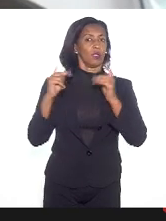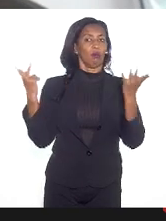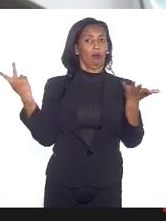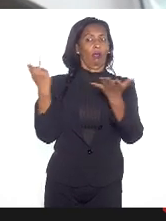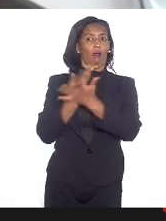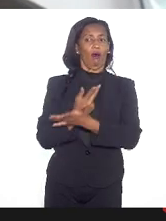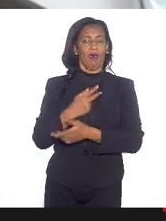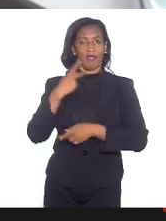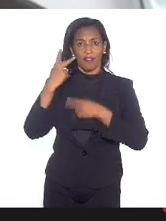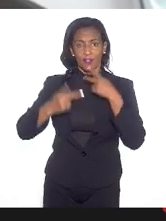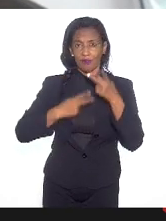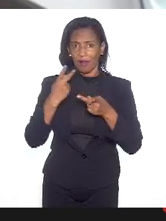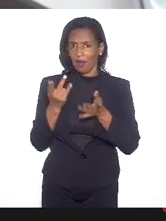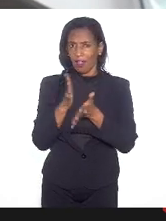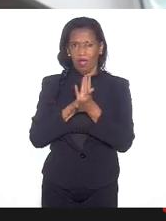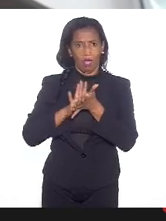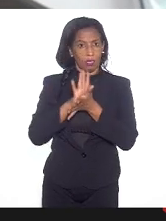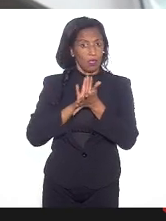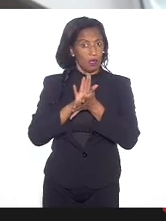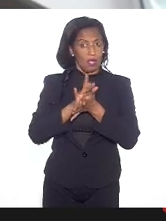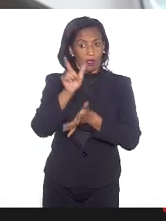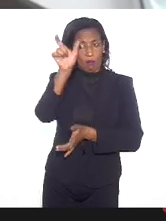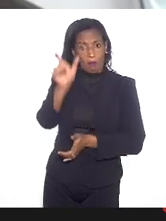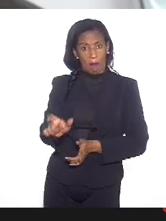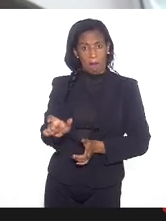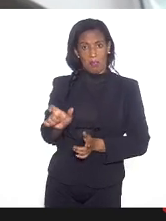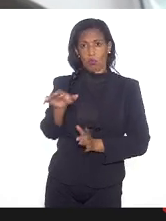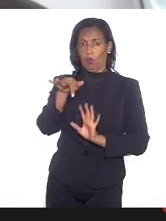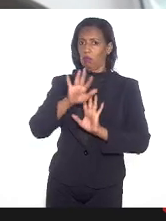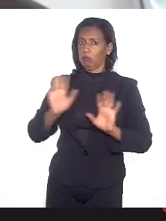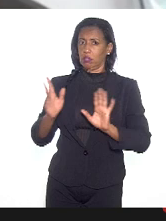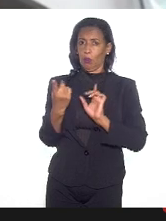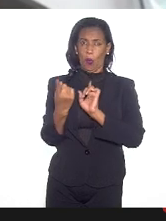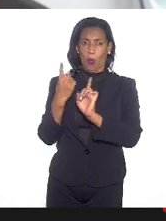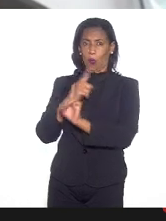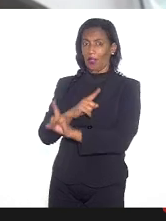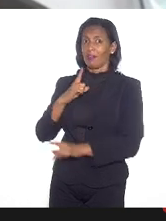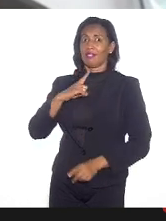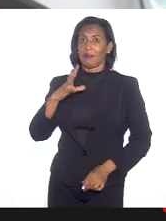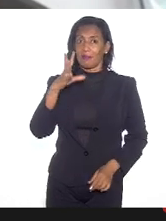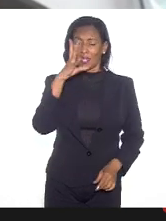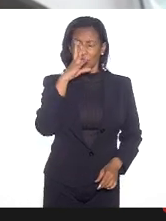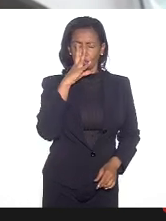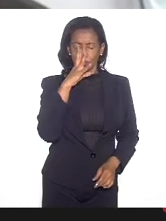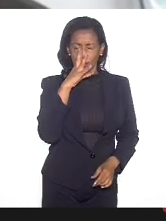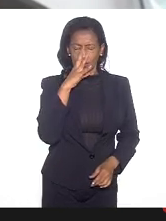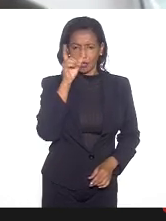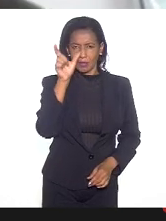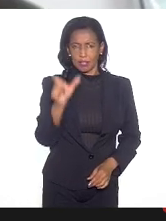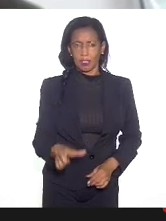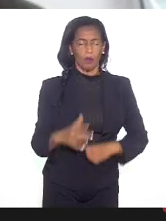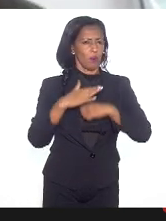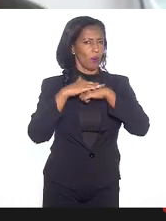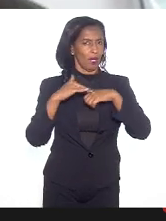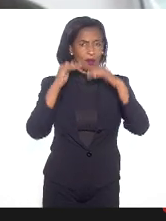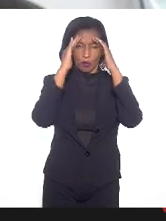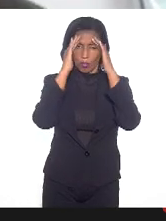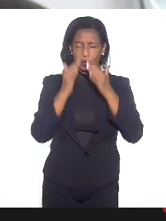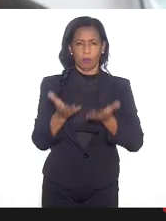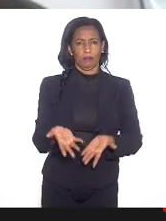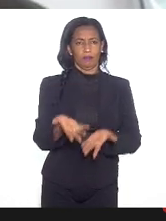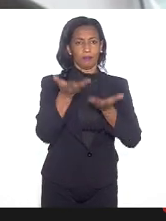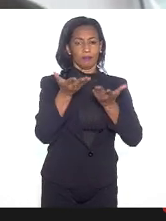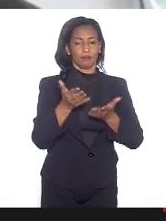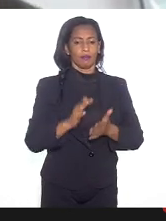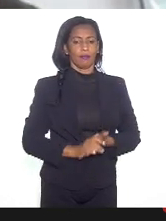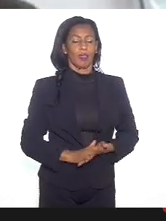falar de agora em diante não é nada no âmbito pessoal, muito ao contrário, tem toda a minha admiração, carinho e meu respeito por Vossa Excelência.